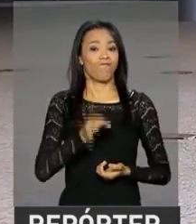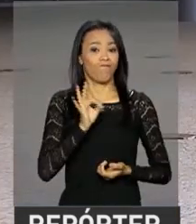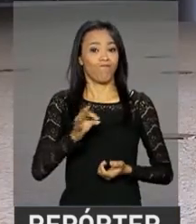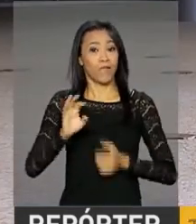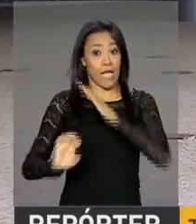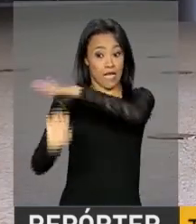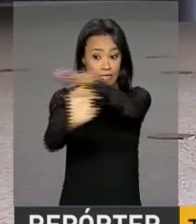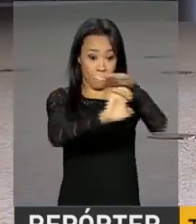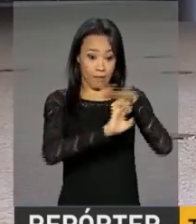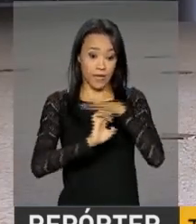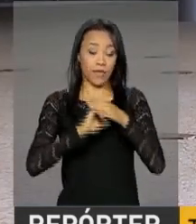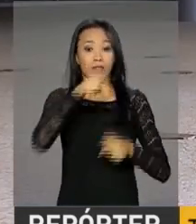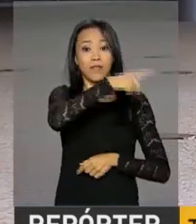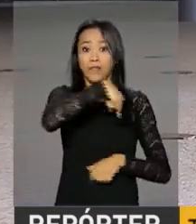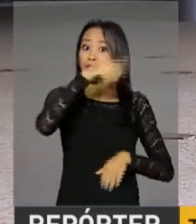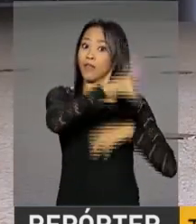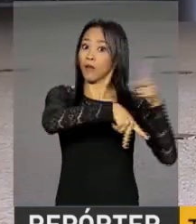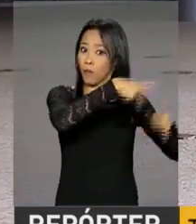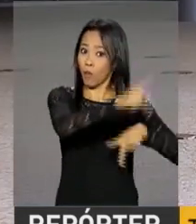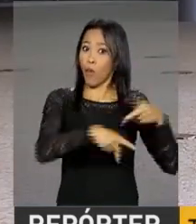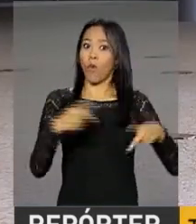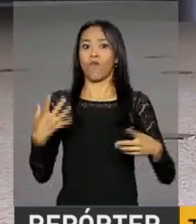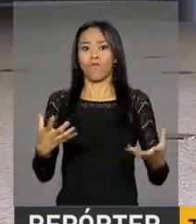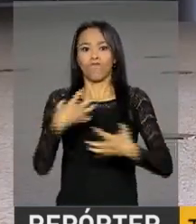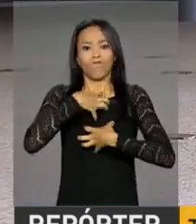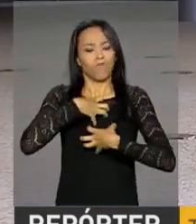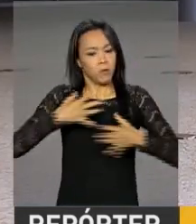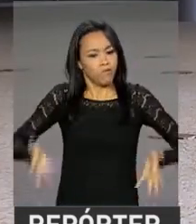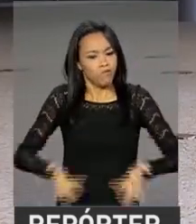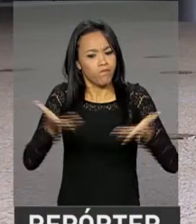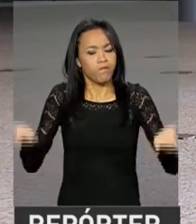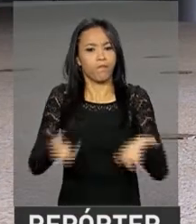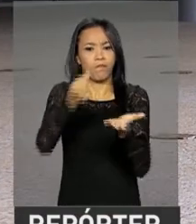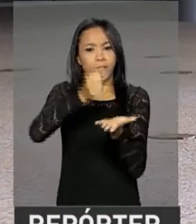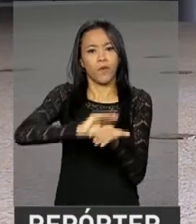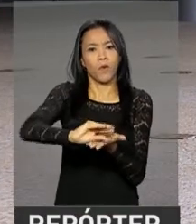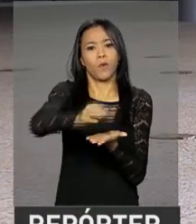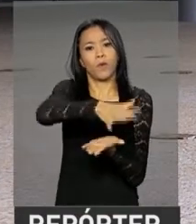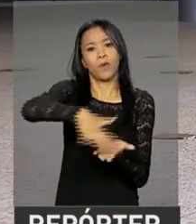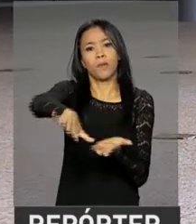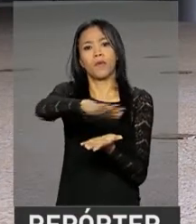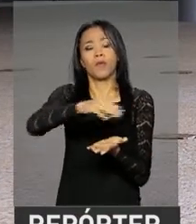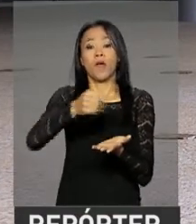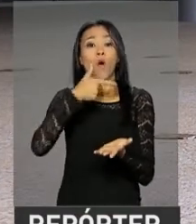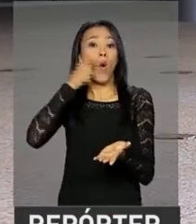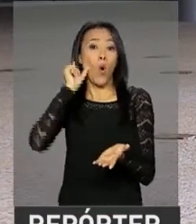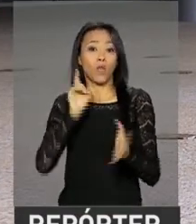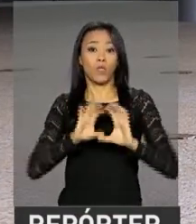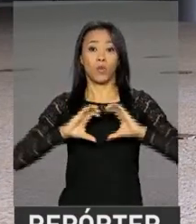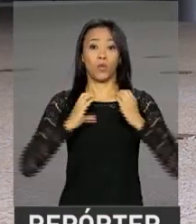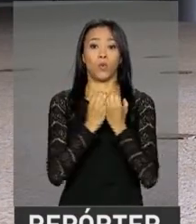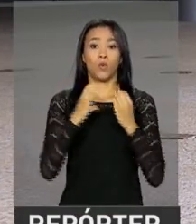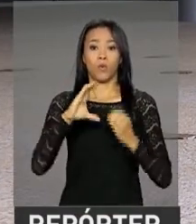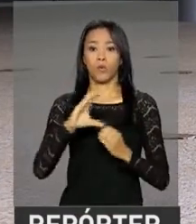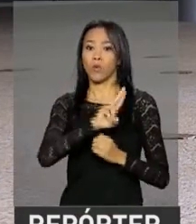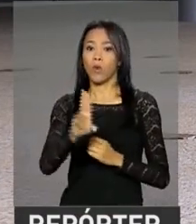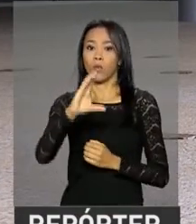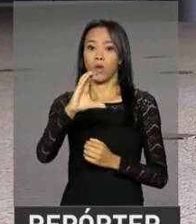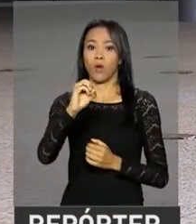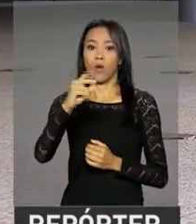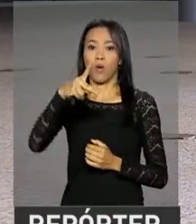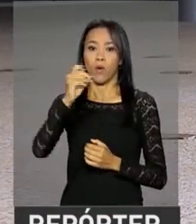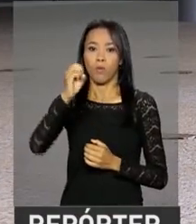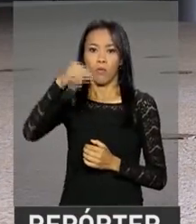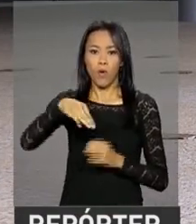ea população em geral ganharam um estímulo para investir na economia brasileira é que ontem o comitê de política monetária copom que reduziu em um